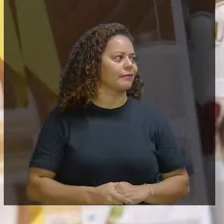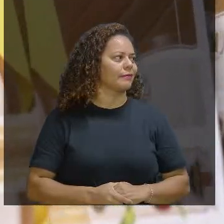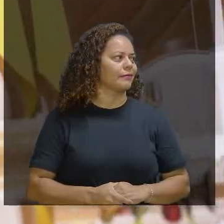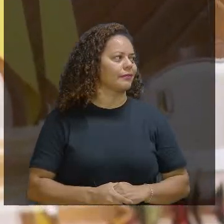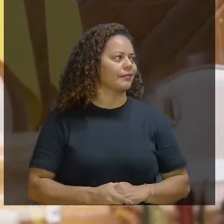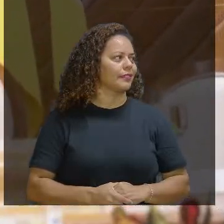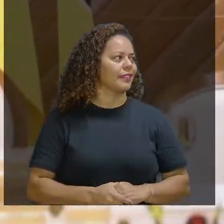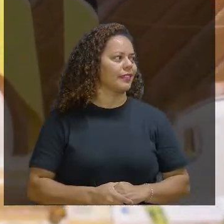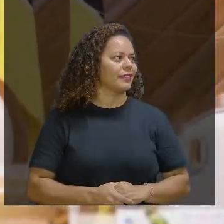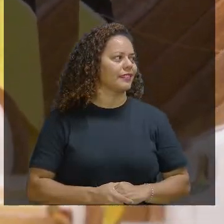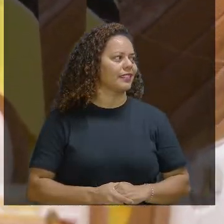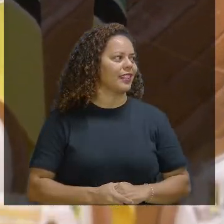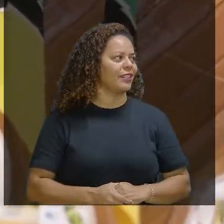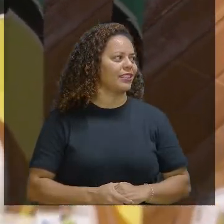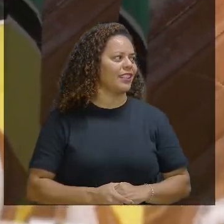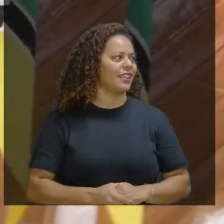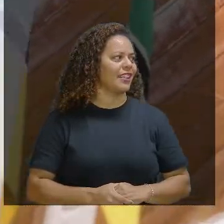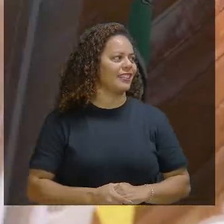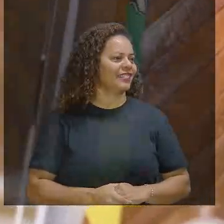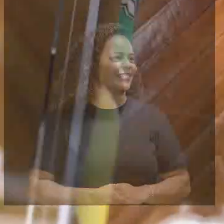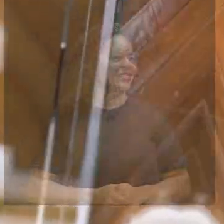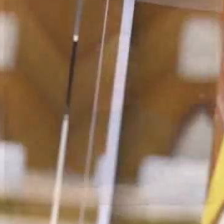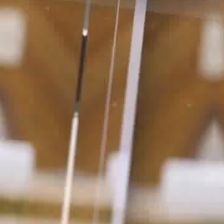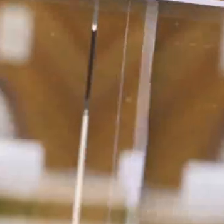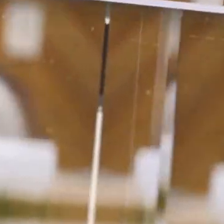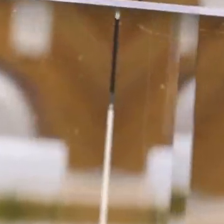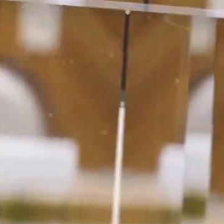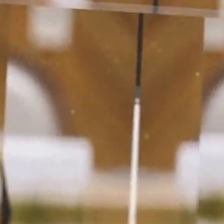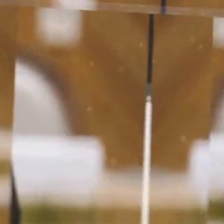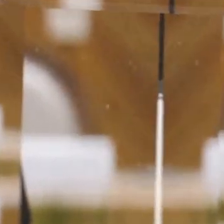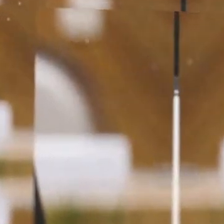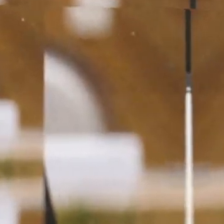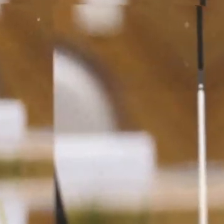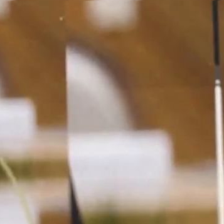Sequência de mais do plenário. Tribunal Regional Eleitoral para os magistrados.